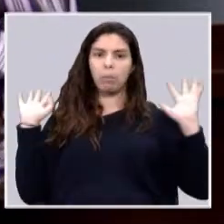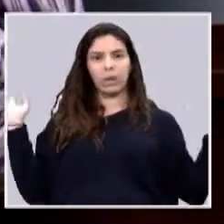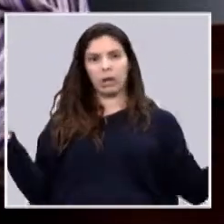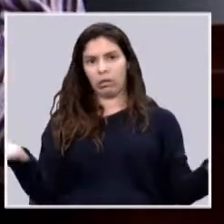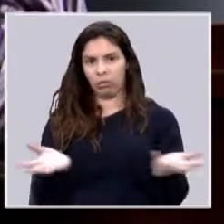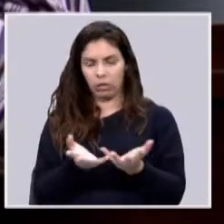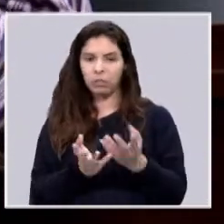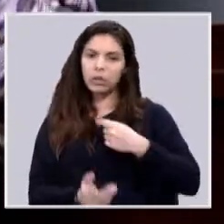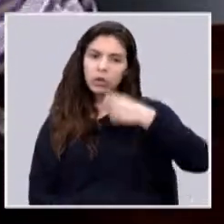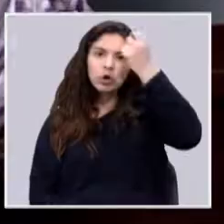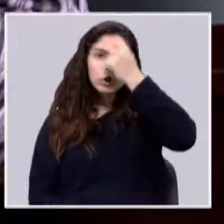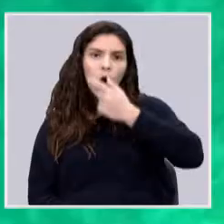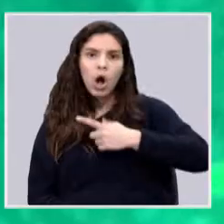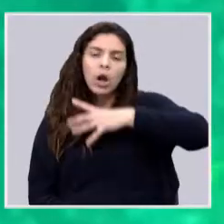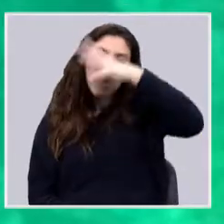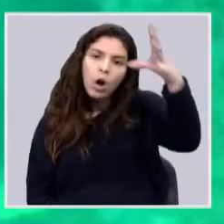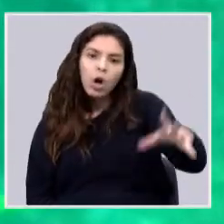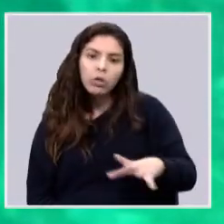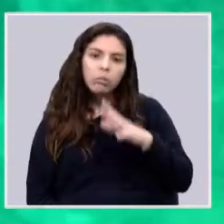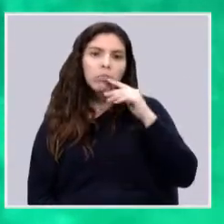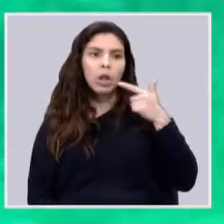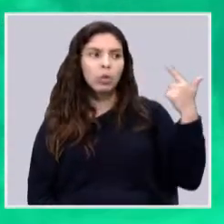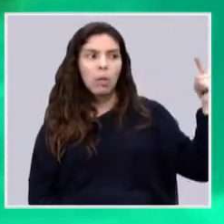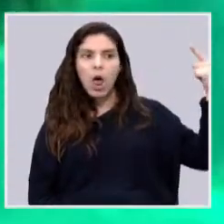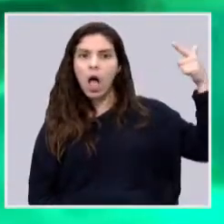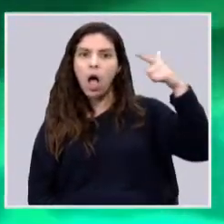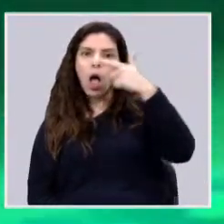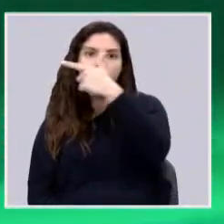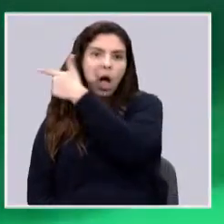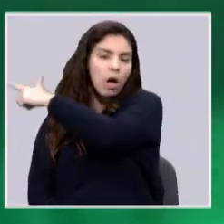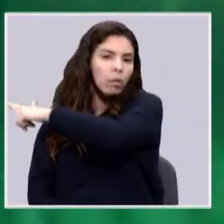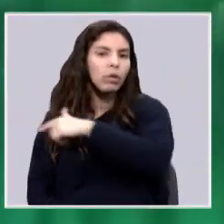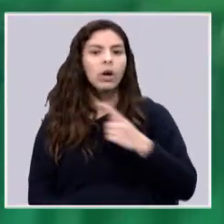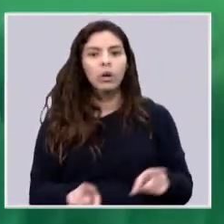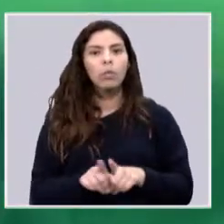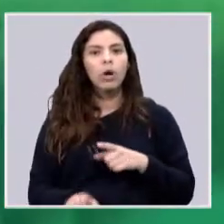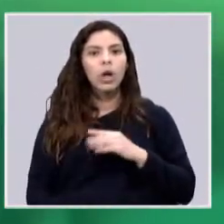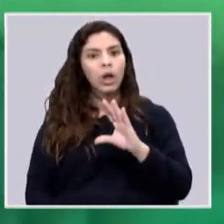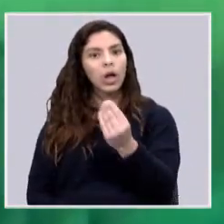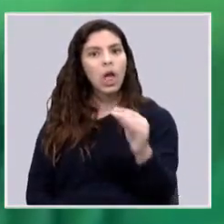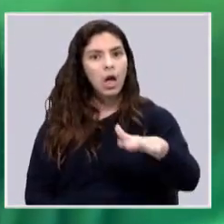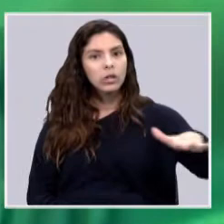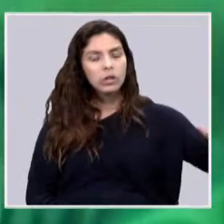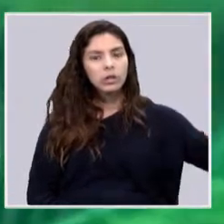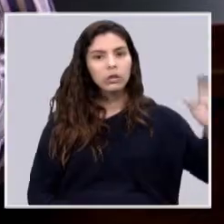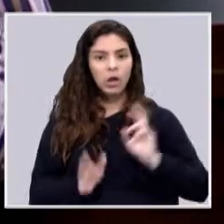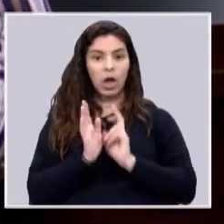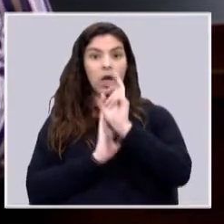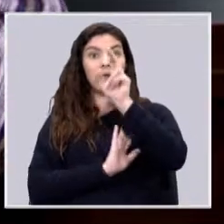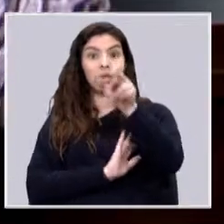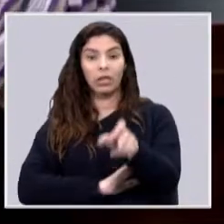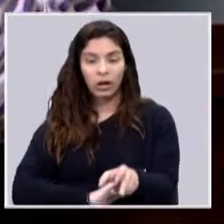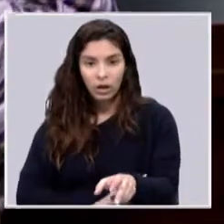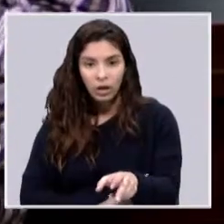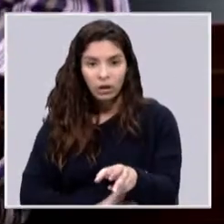Num ambiente em que a pessoa está a contar uma história e está um tubarão a passar por trás. Os miúdos entram e